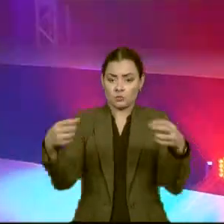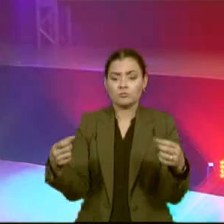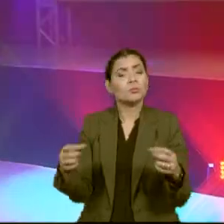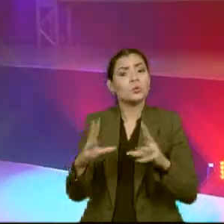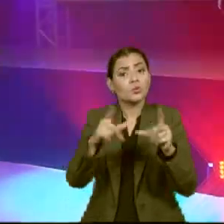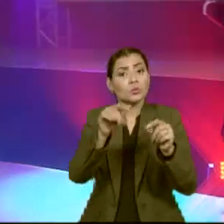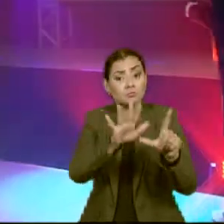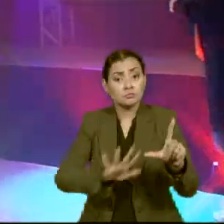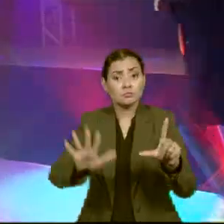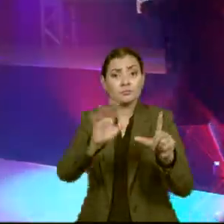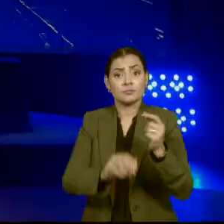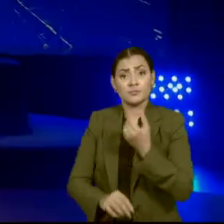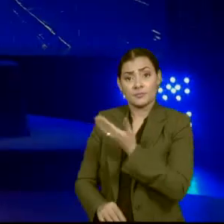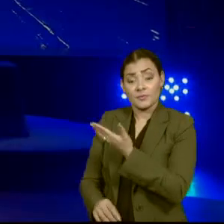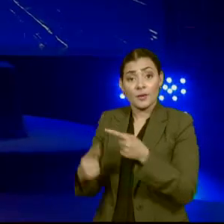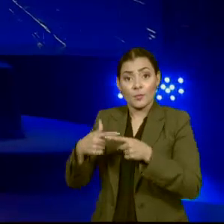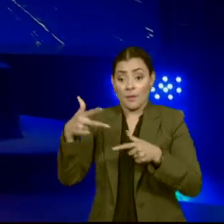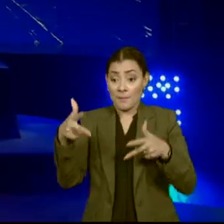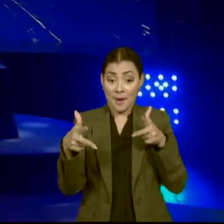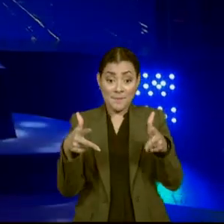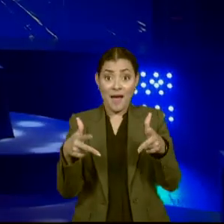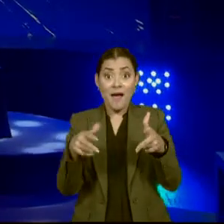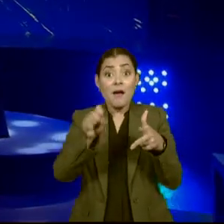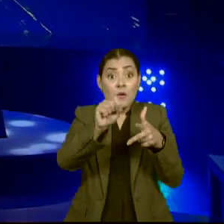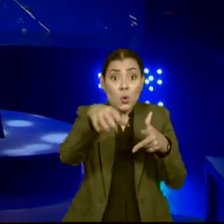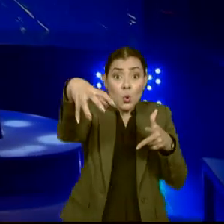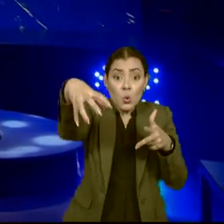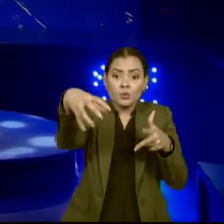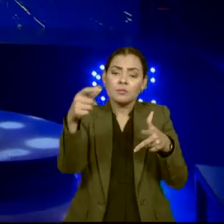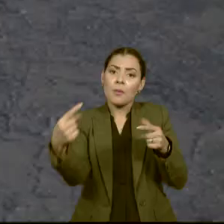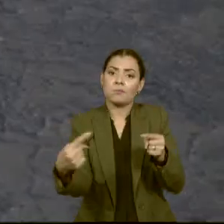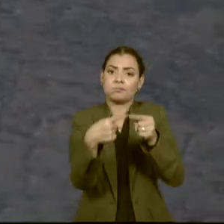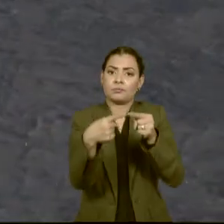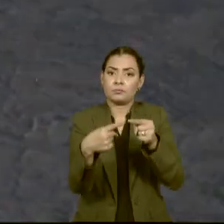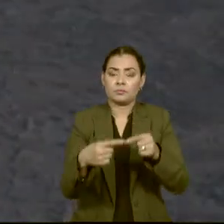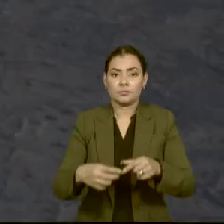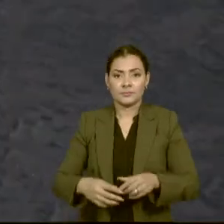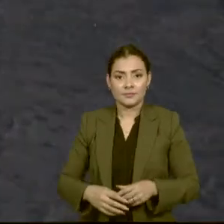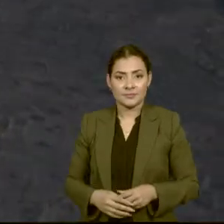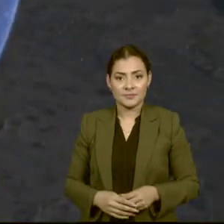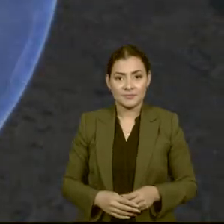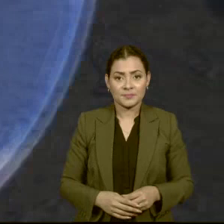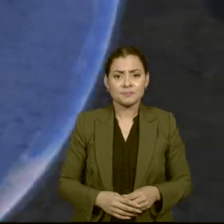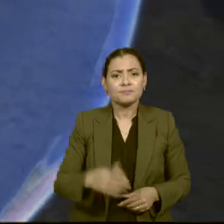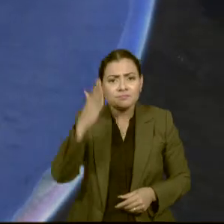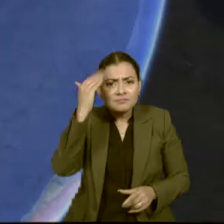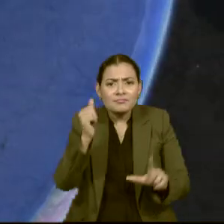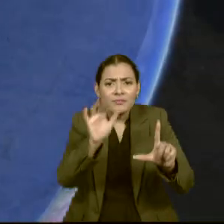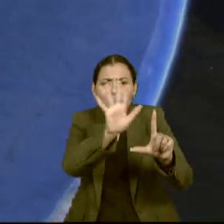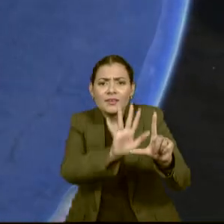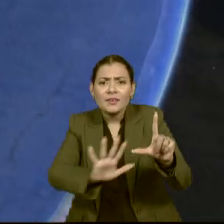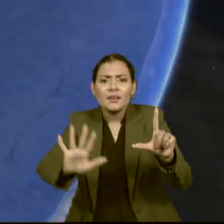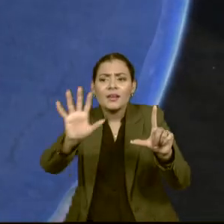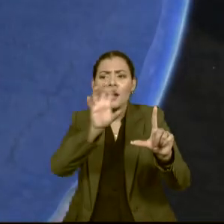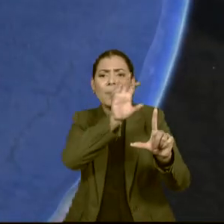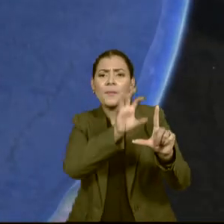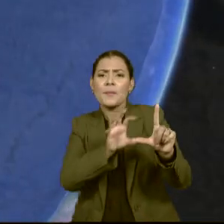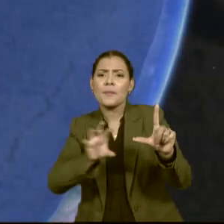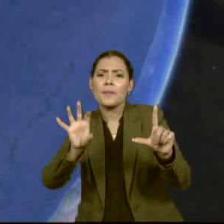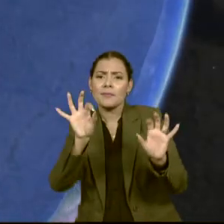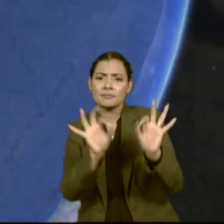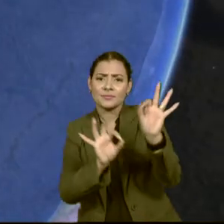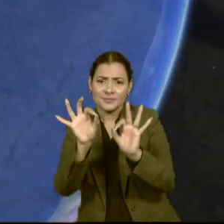E o cenário trabalha com a luz refletida. Isso que compõe a fotografia. E sabe quando você está assistindo a TV